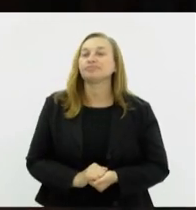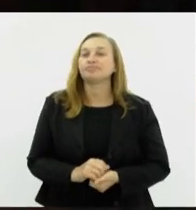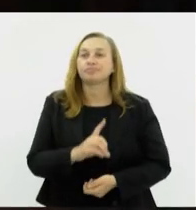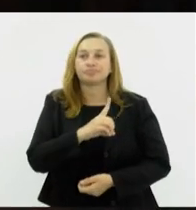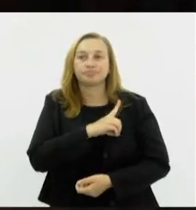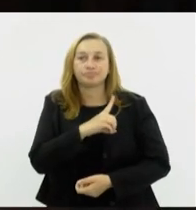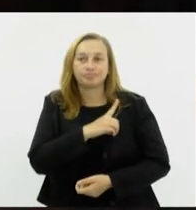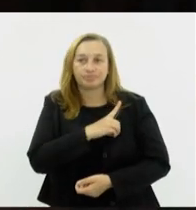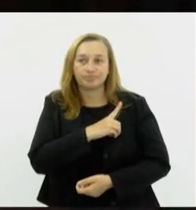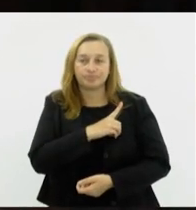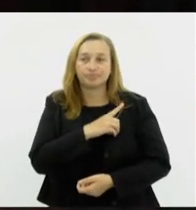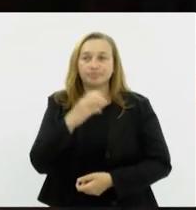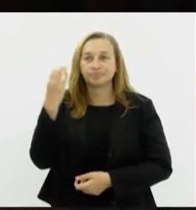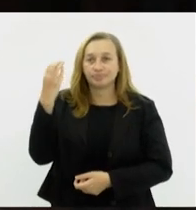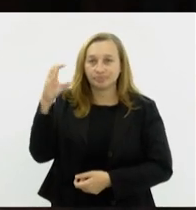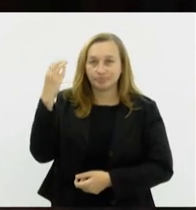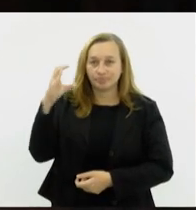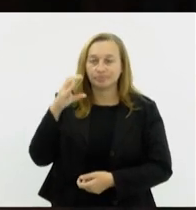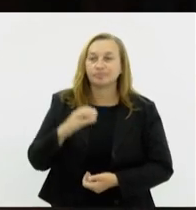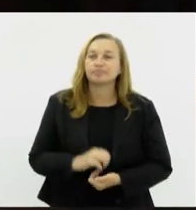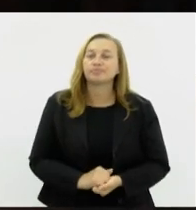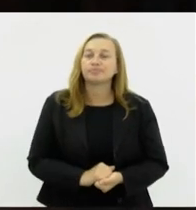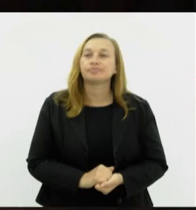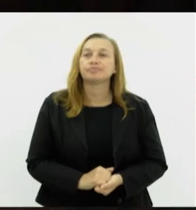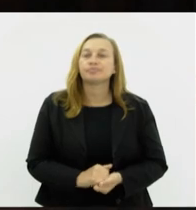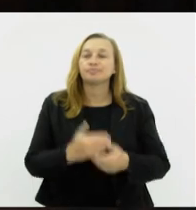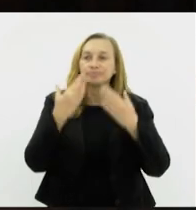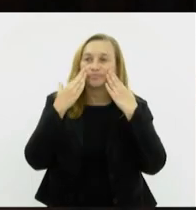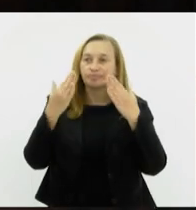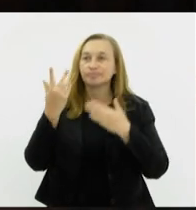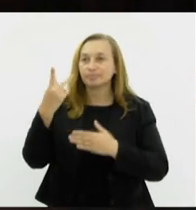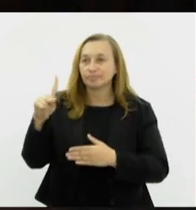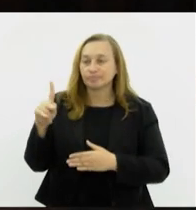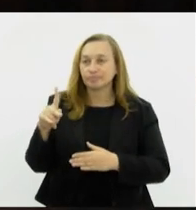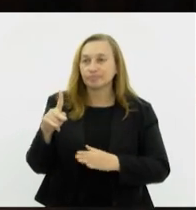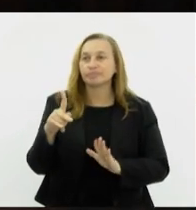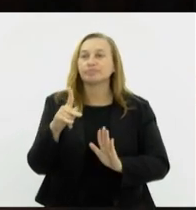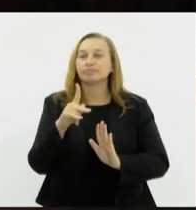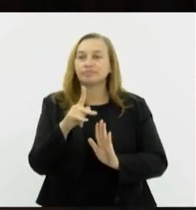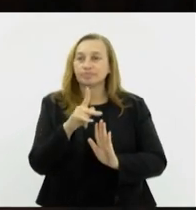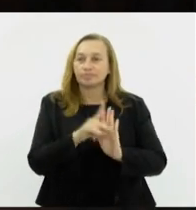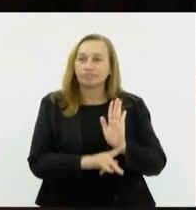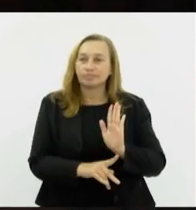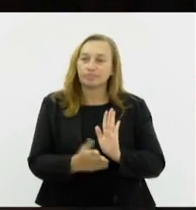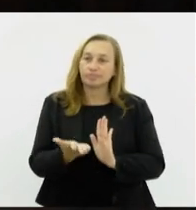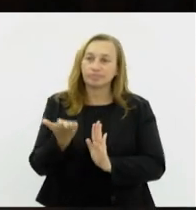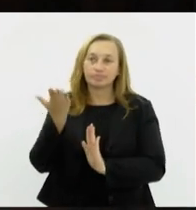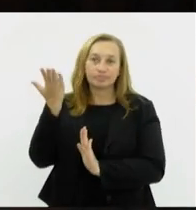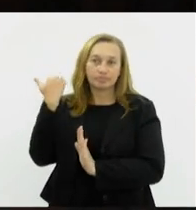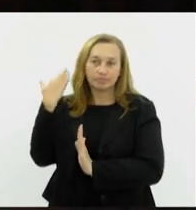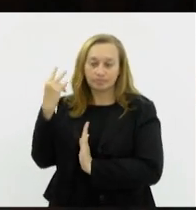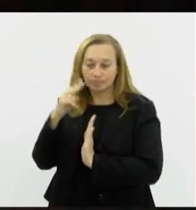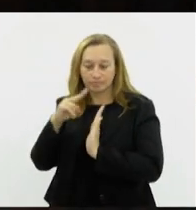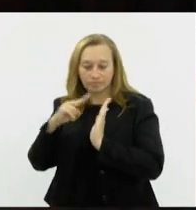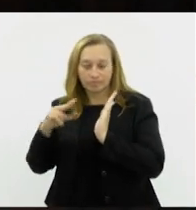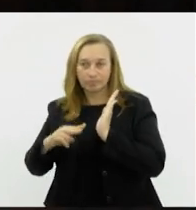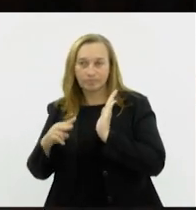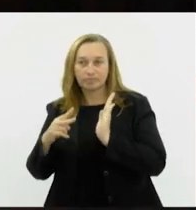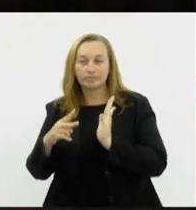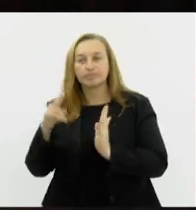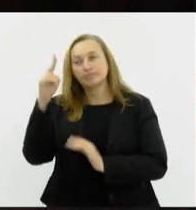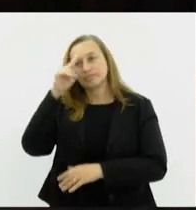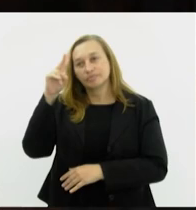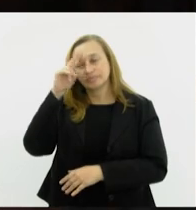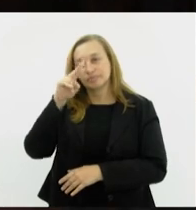delegada titular de Copacabana, e na apresentação do seu projeto, lá atrás, quando eu li a pauta, eu me lembrei de uma figura